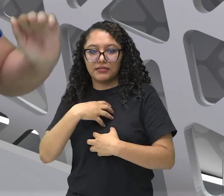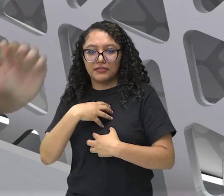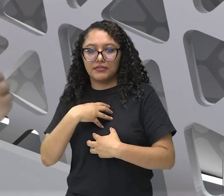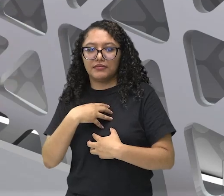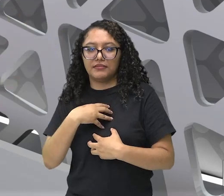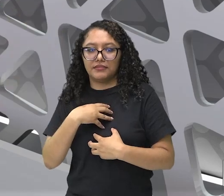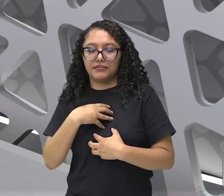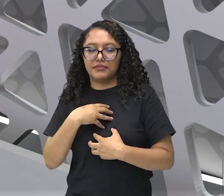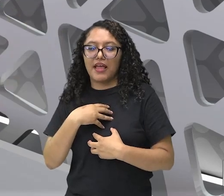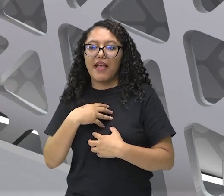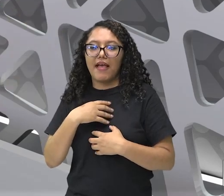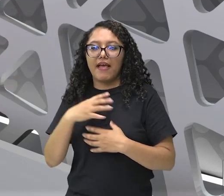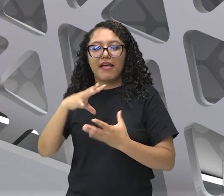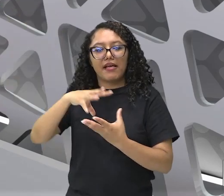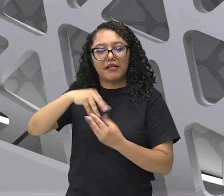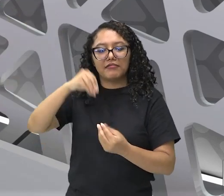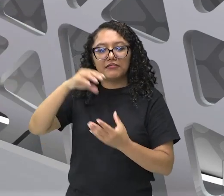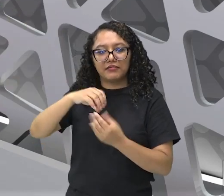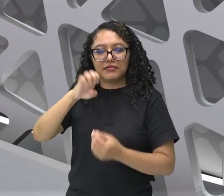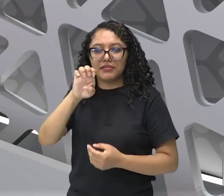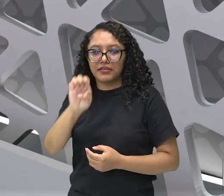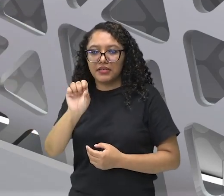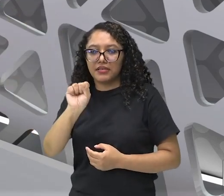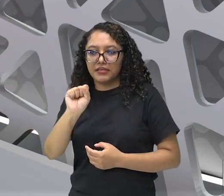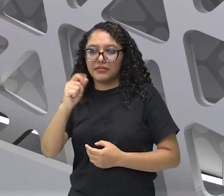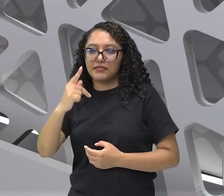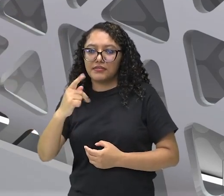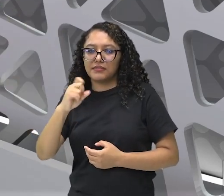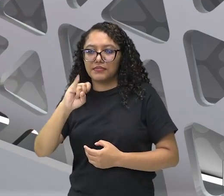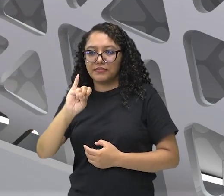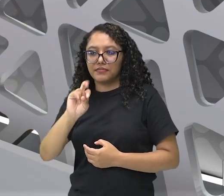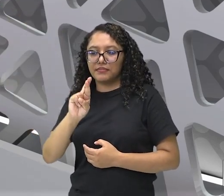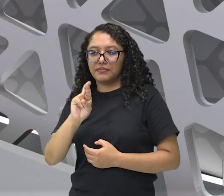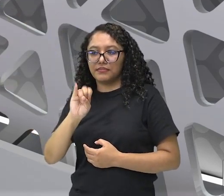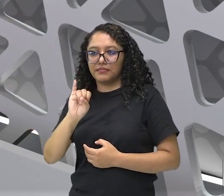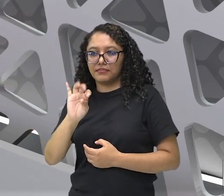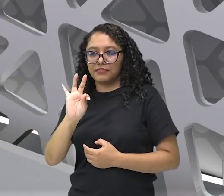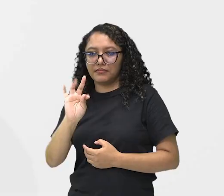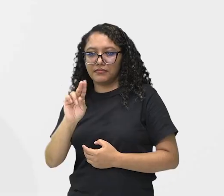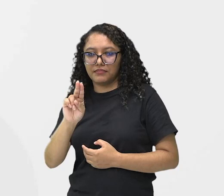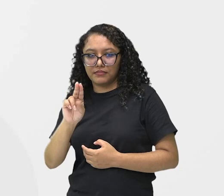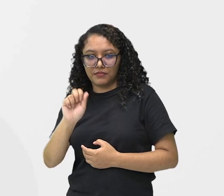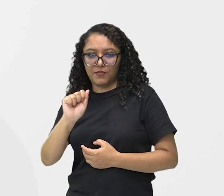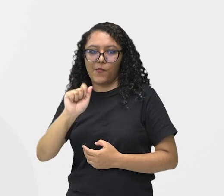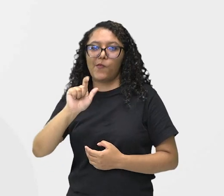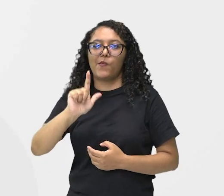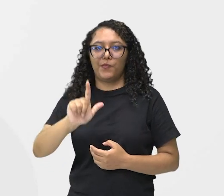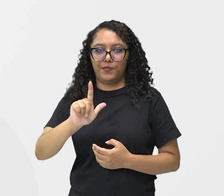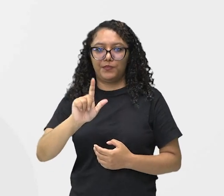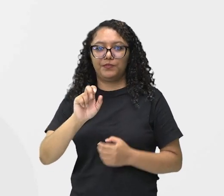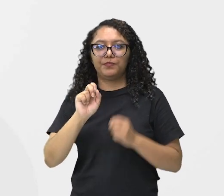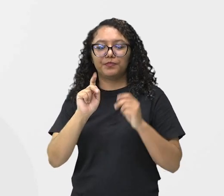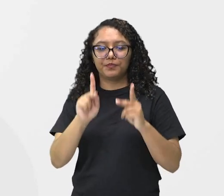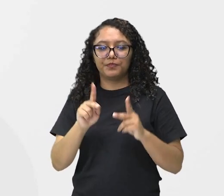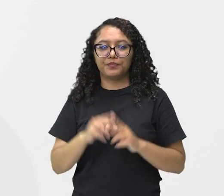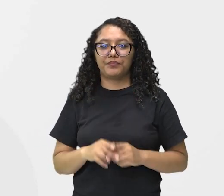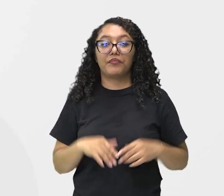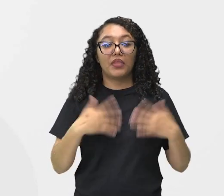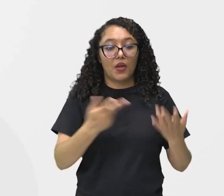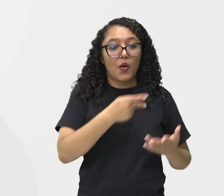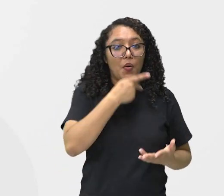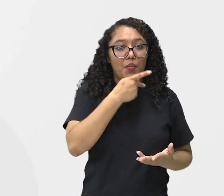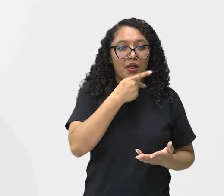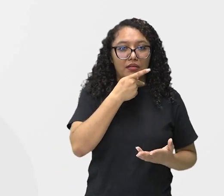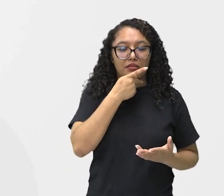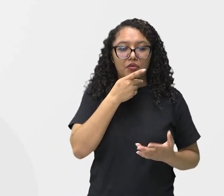simples, espiritual, ok? Então vamos continuar com o Platão. O Platão, o que ele fez?